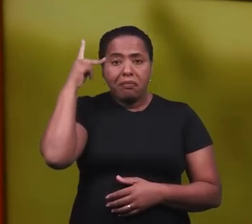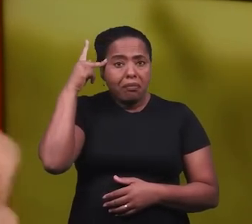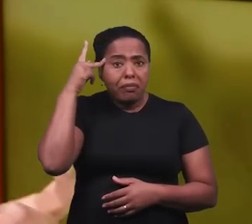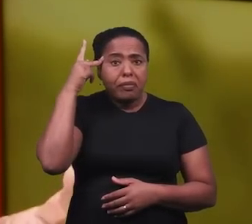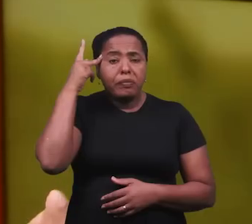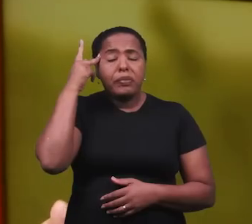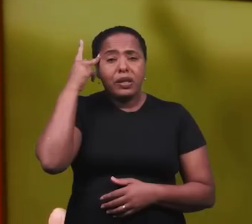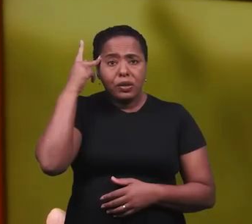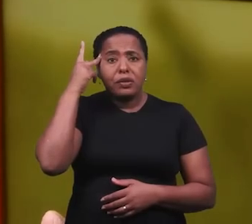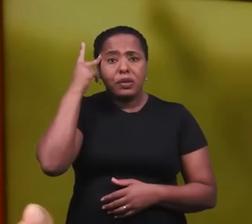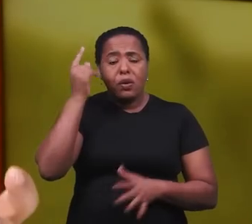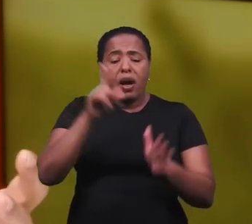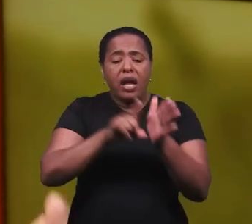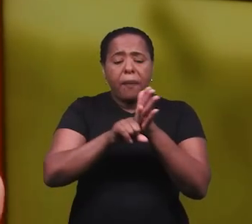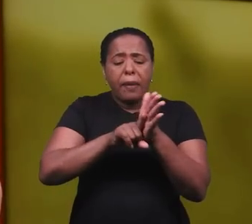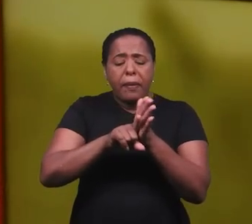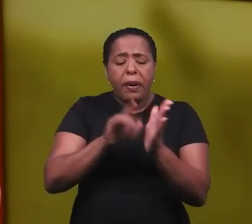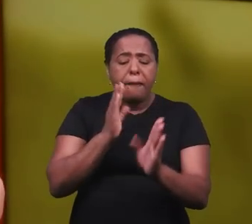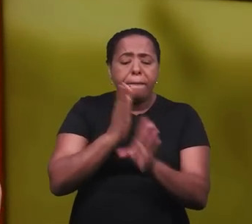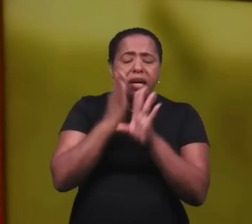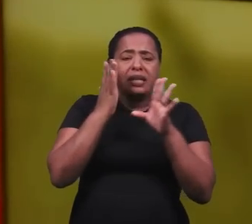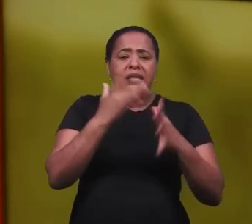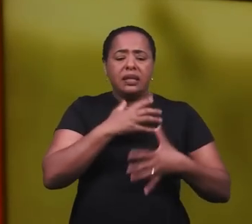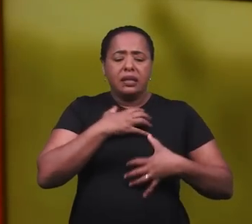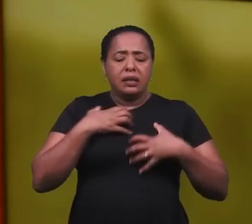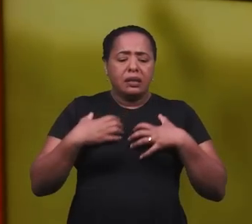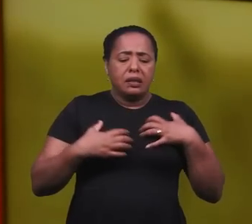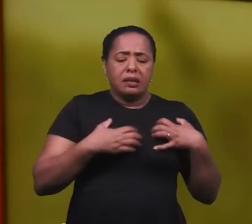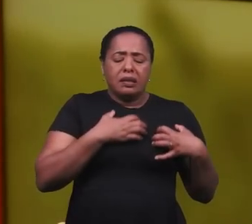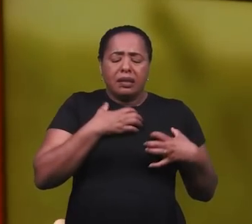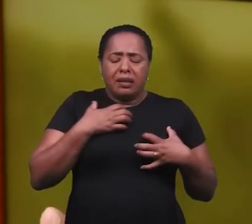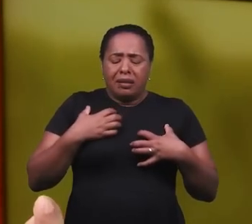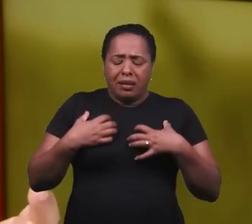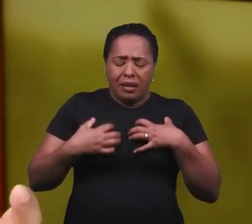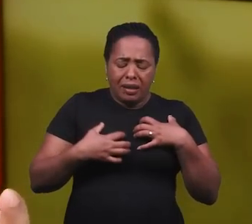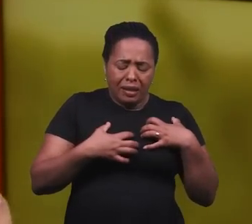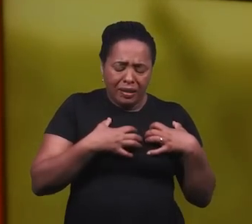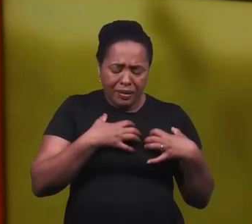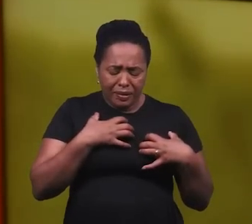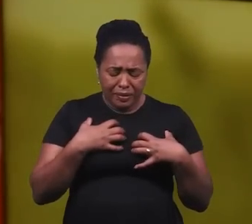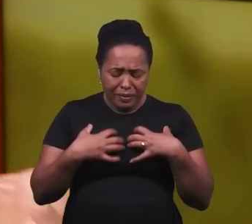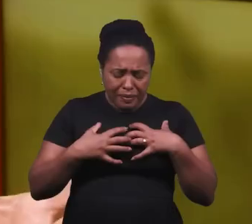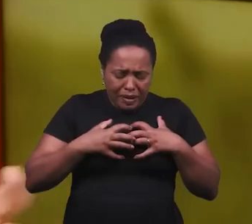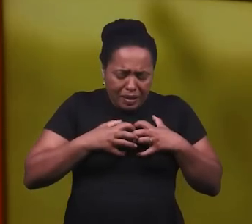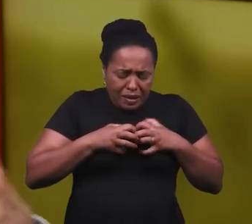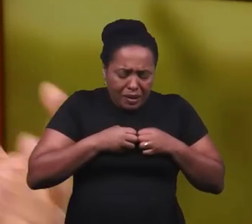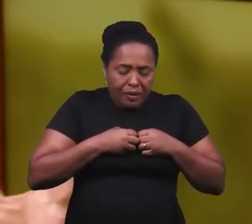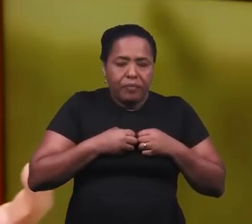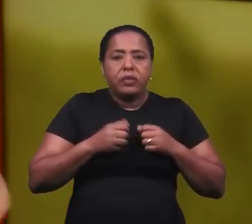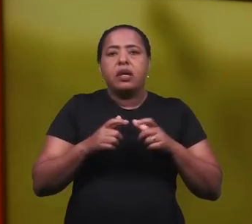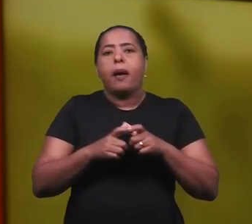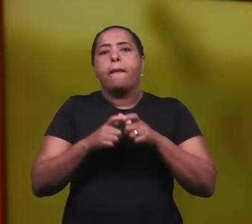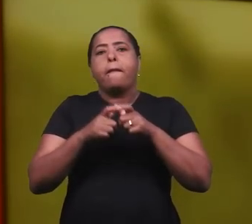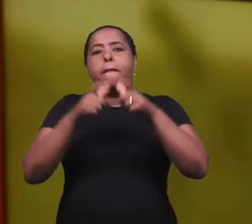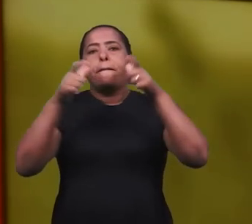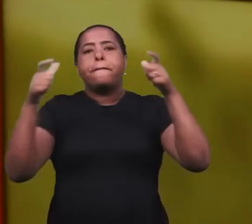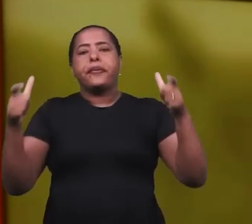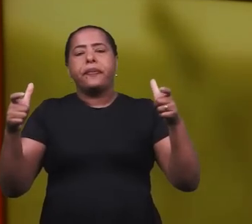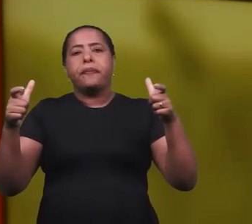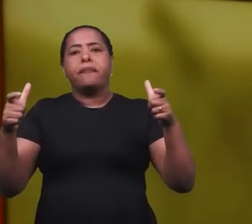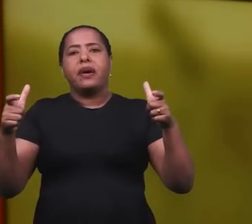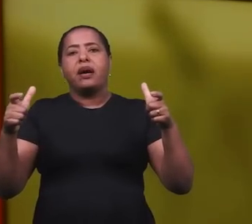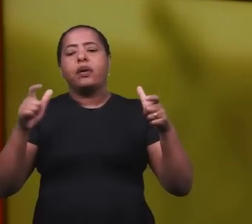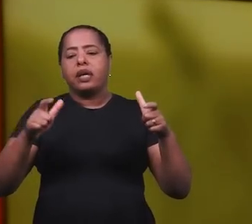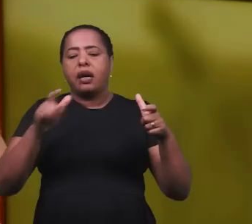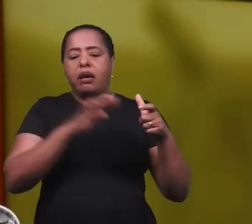recentemente, por exemplo, no Brasil a gente tem cerca de 18 milhões de pessoas diagnosticadas com problema de ansiedade.